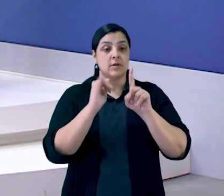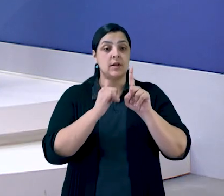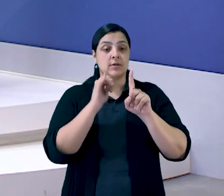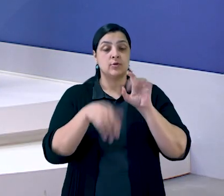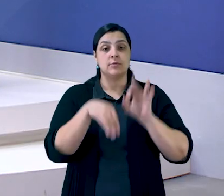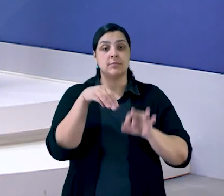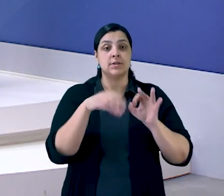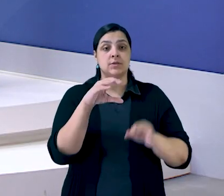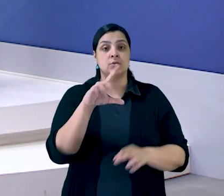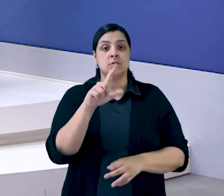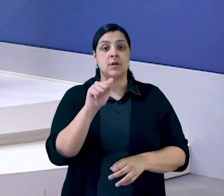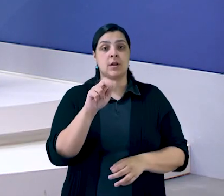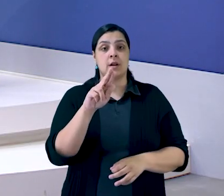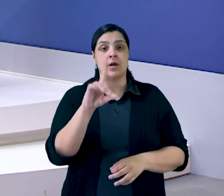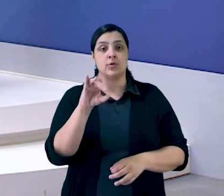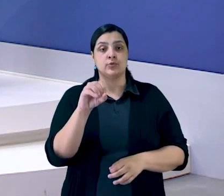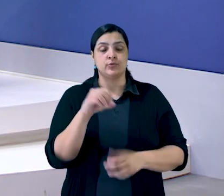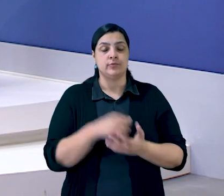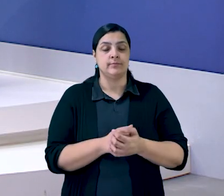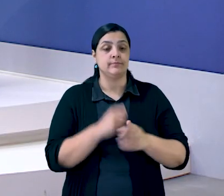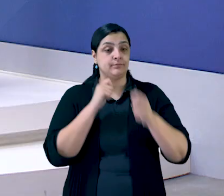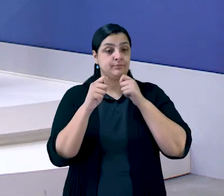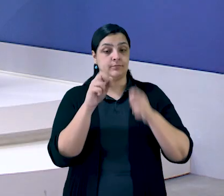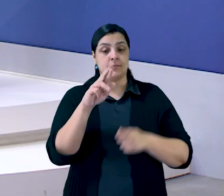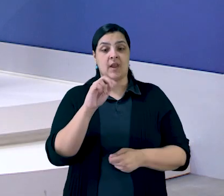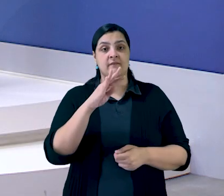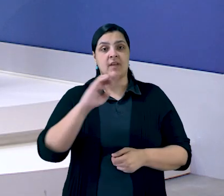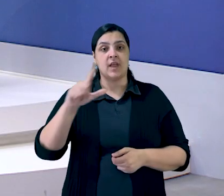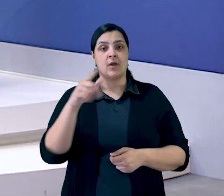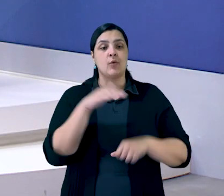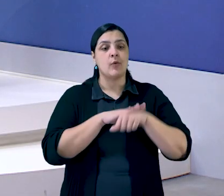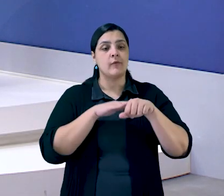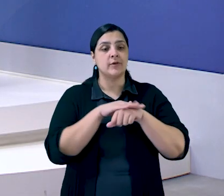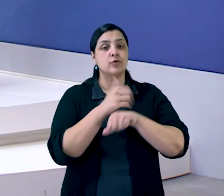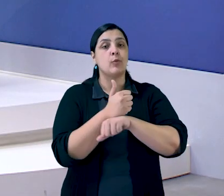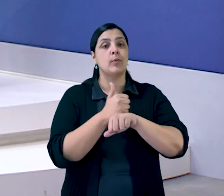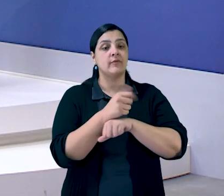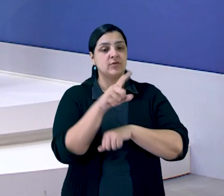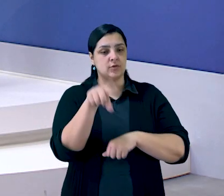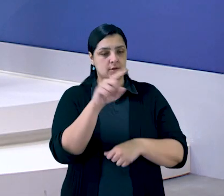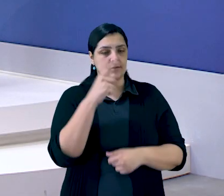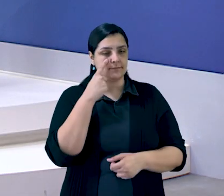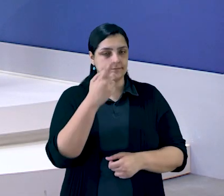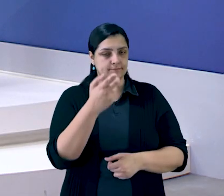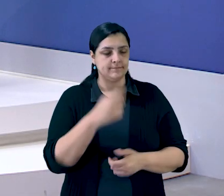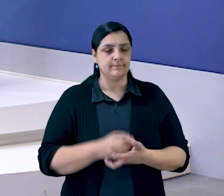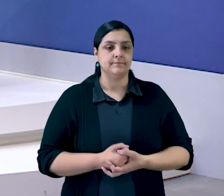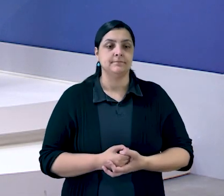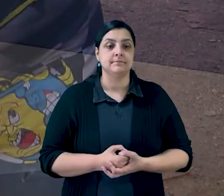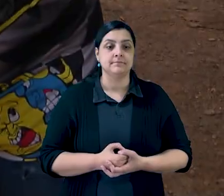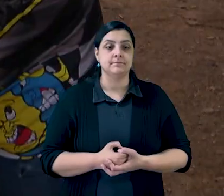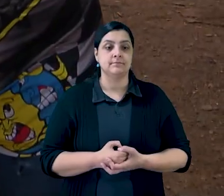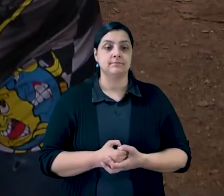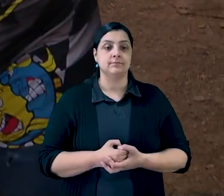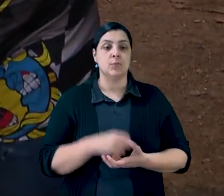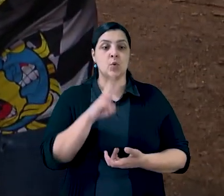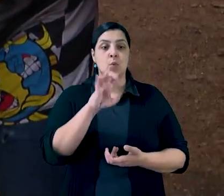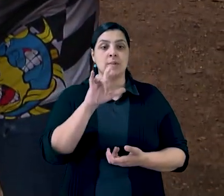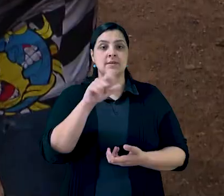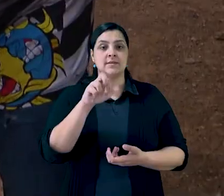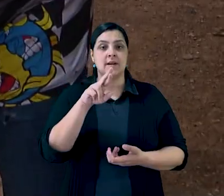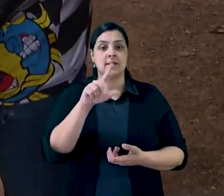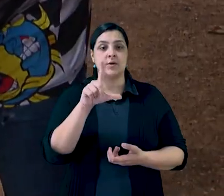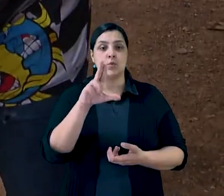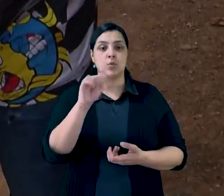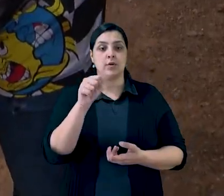pelo relator do caso, o ministro Cláudio Brandão. O repórter Rafael Oliveira conversou com profissionais da área. Vamos ver. Wisner